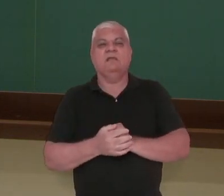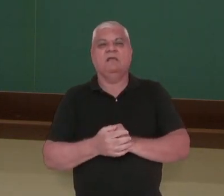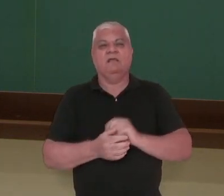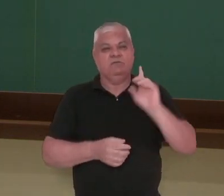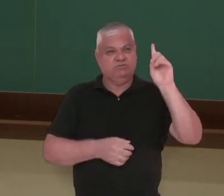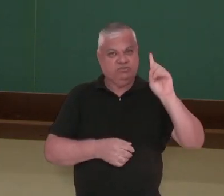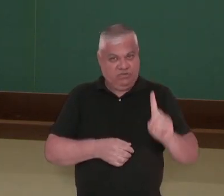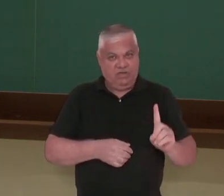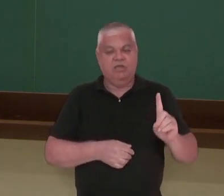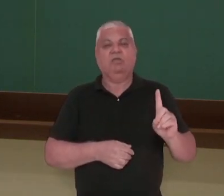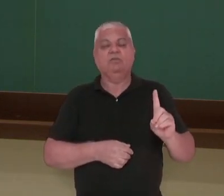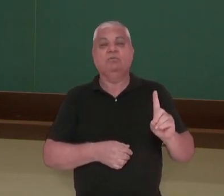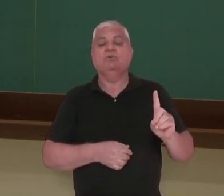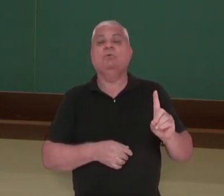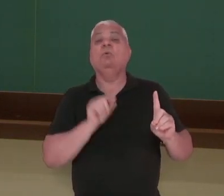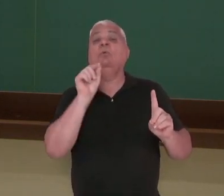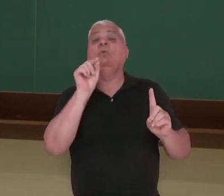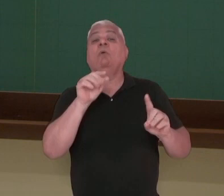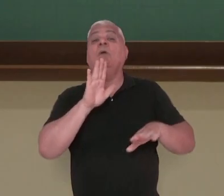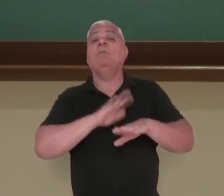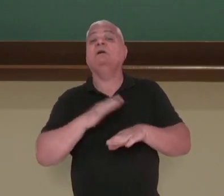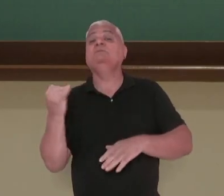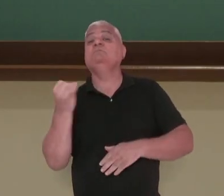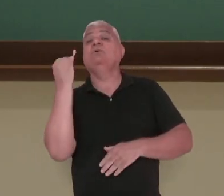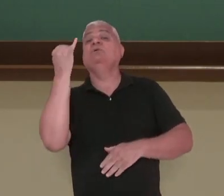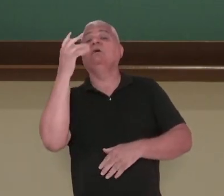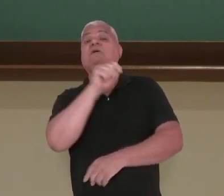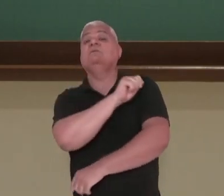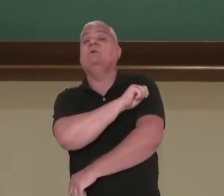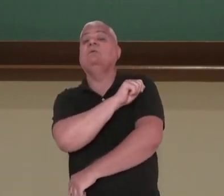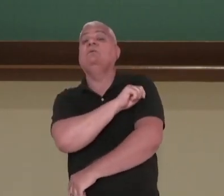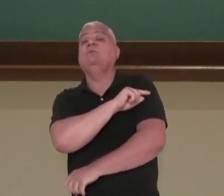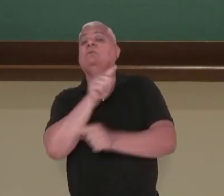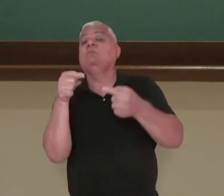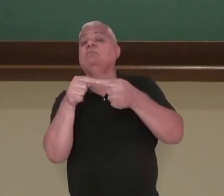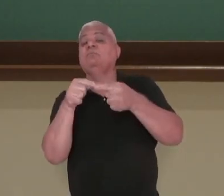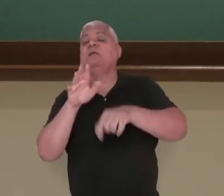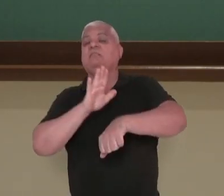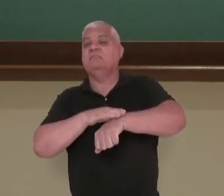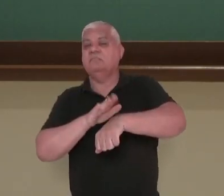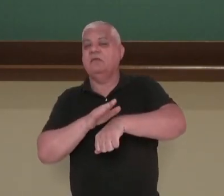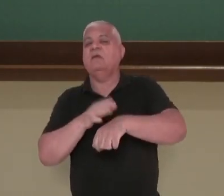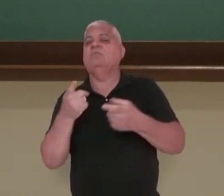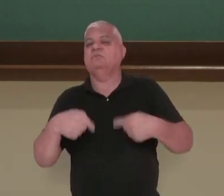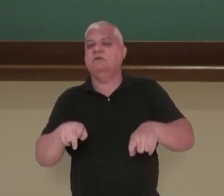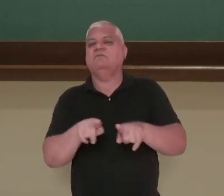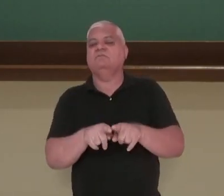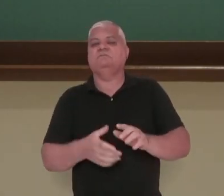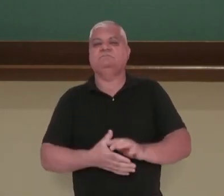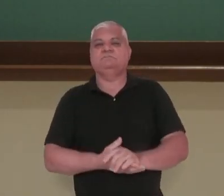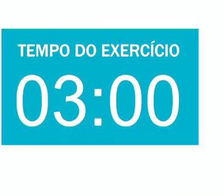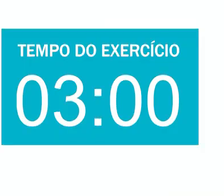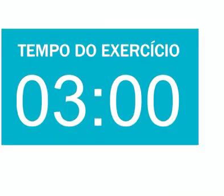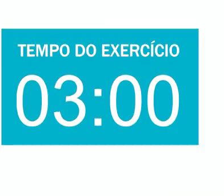no ambiente escolar, qual podemos considerar o mais importante? Vocês vão ter um tempinho aí para pensar e eu já retorno.